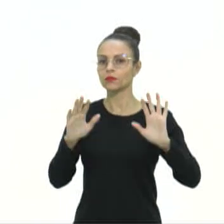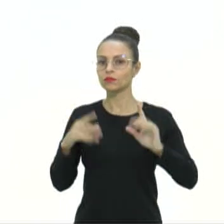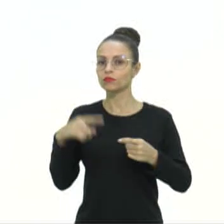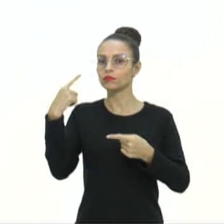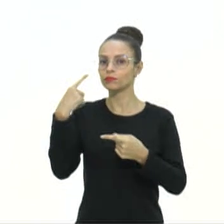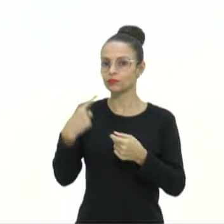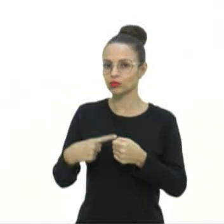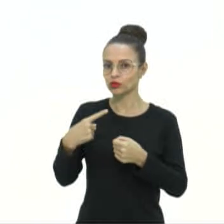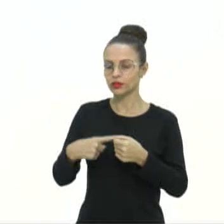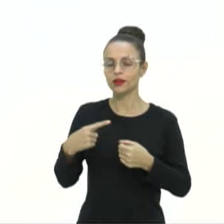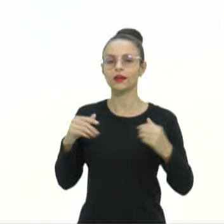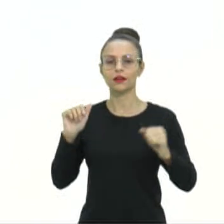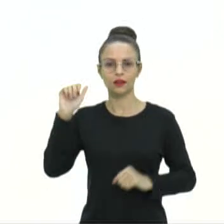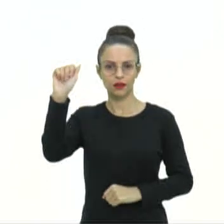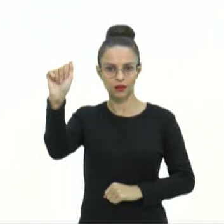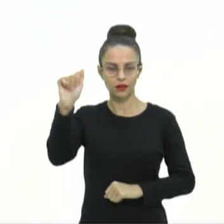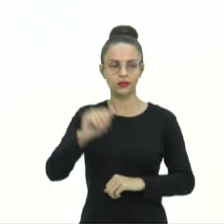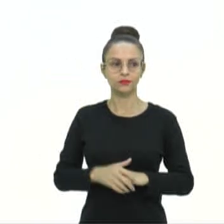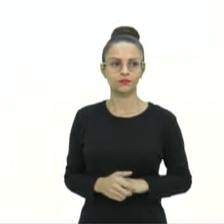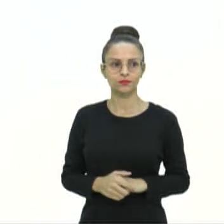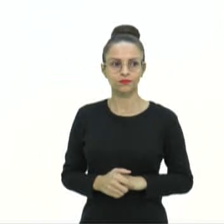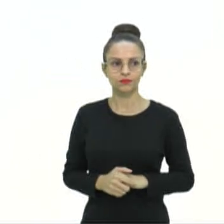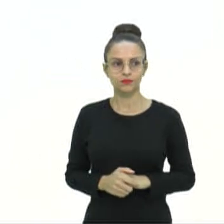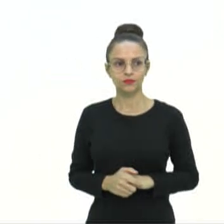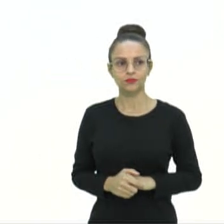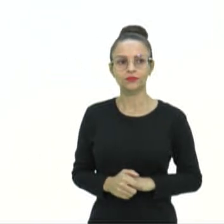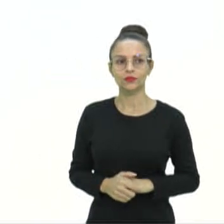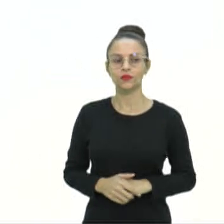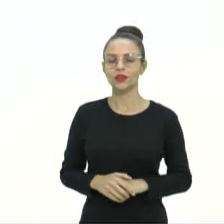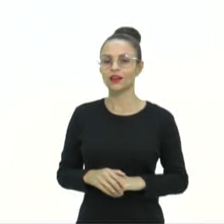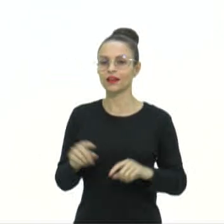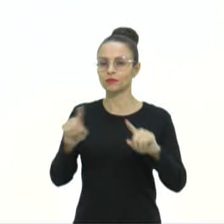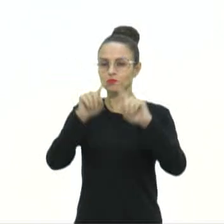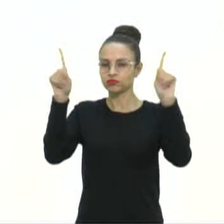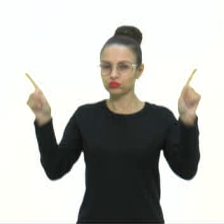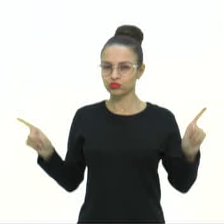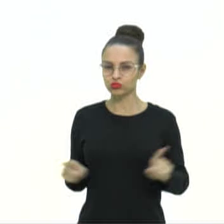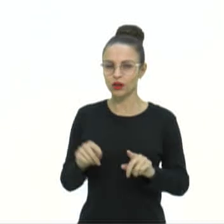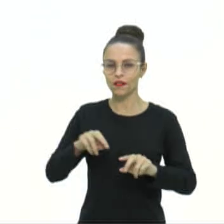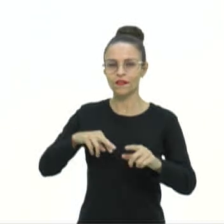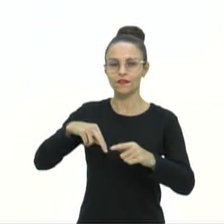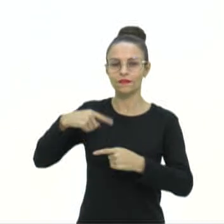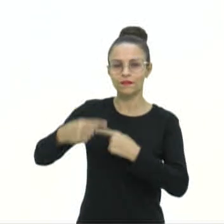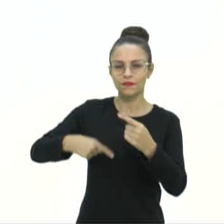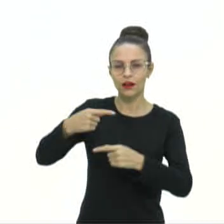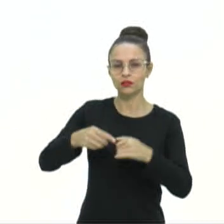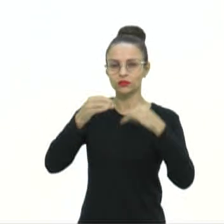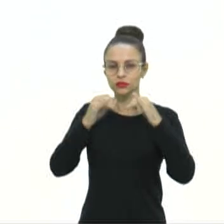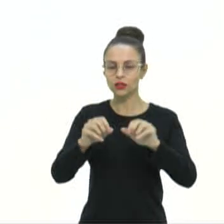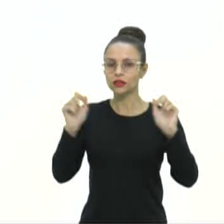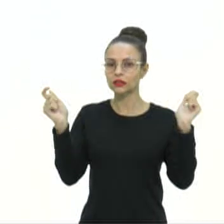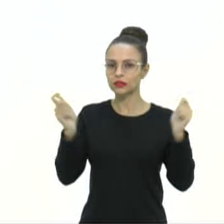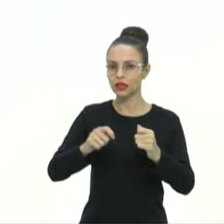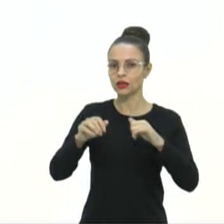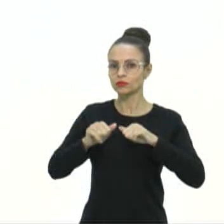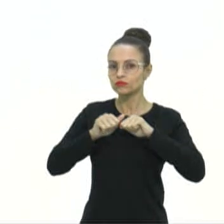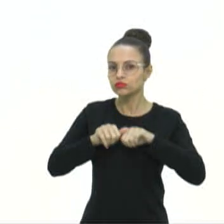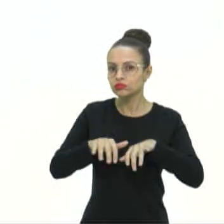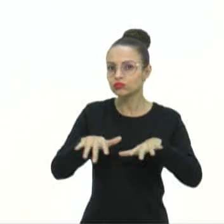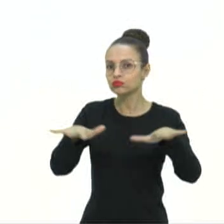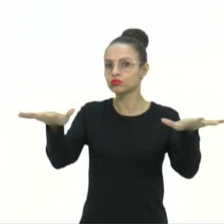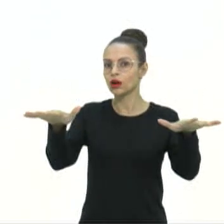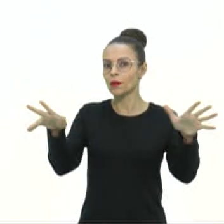pois, item A planta mista de geração de energia realiza eletrólise para enviar energia à rede